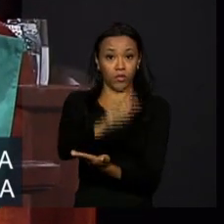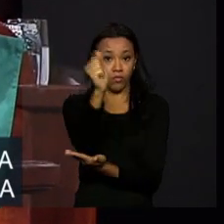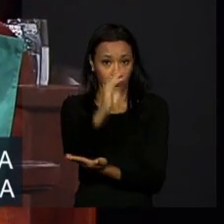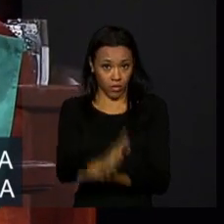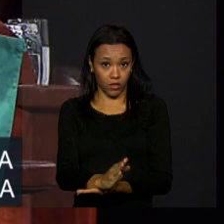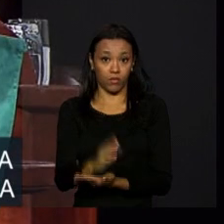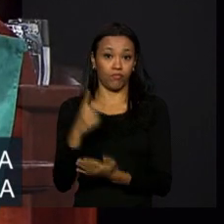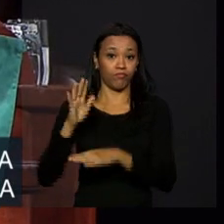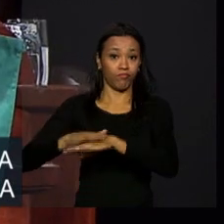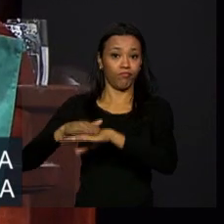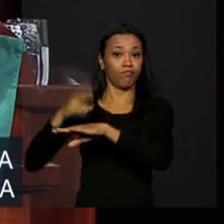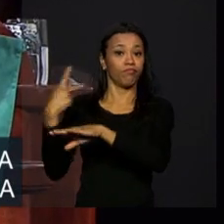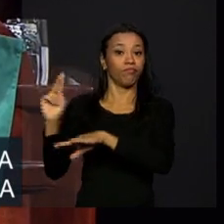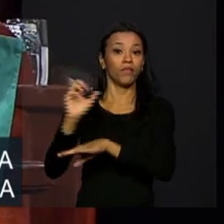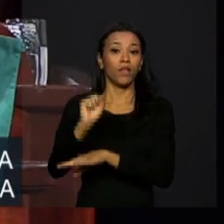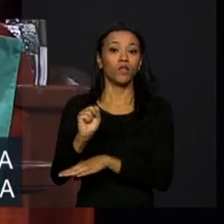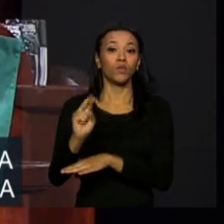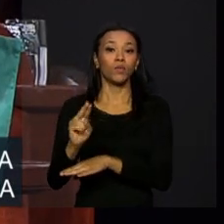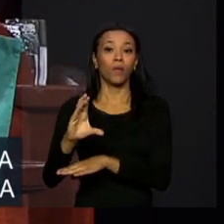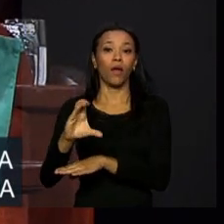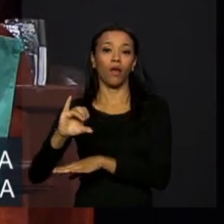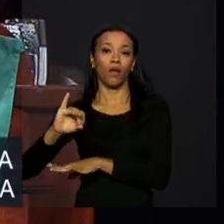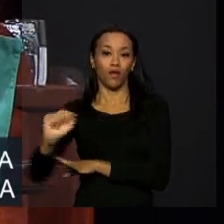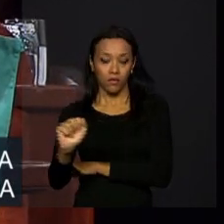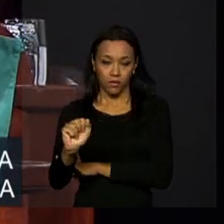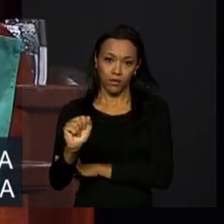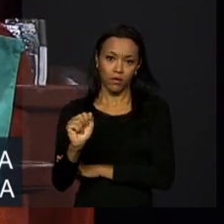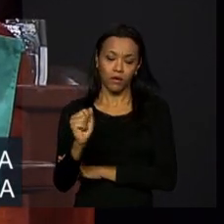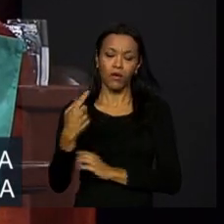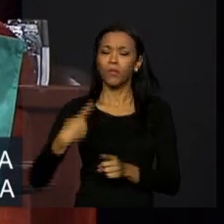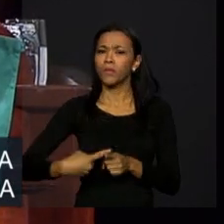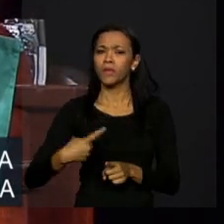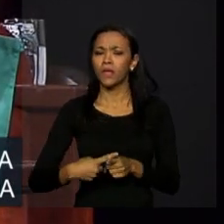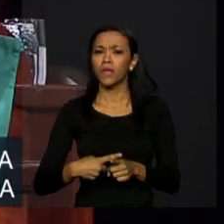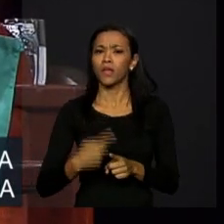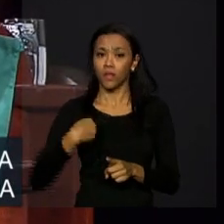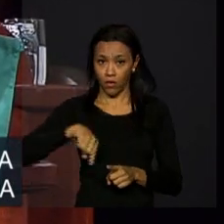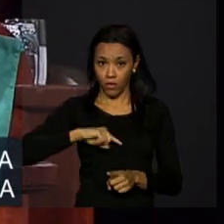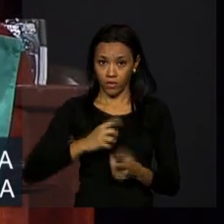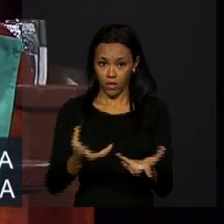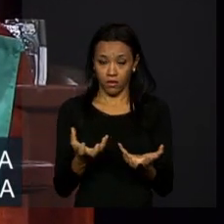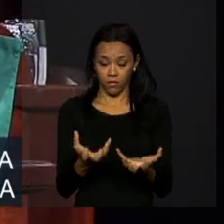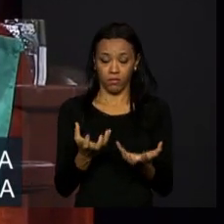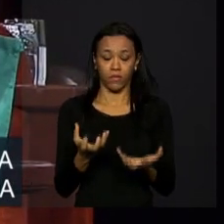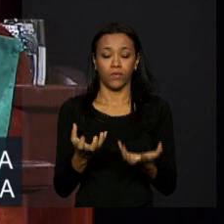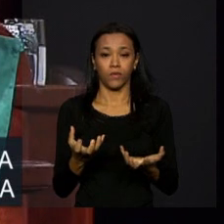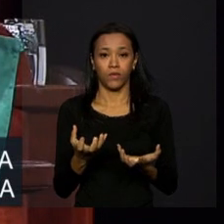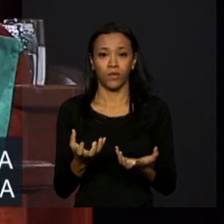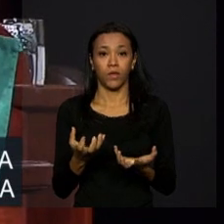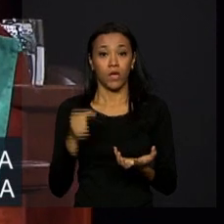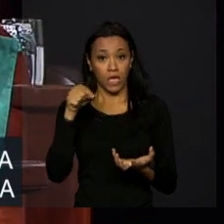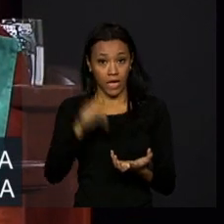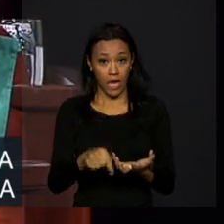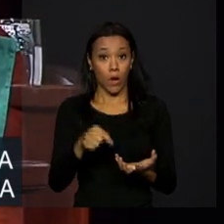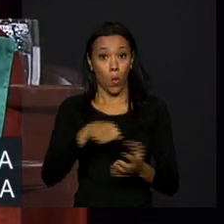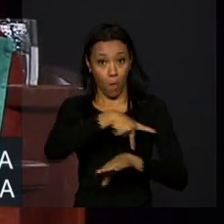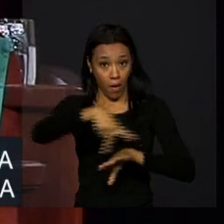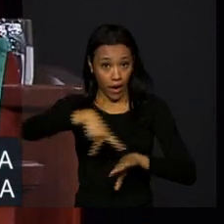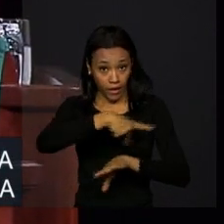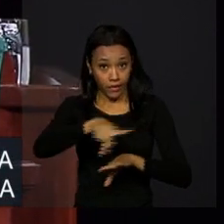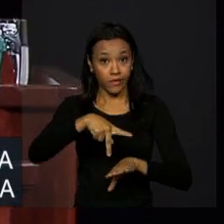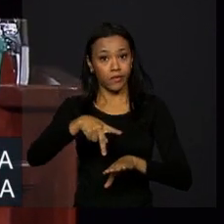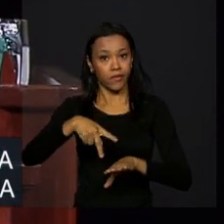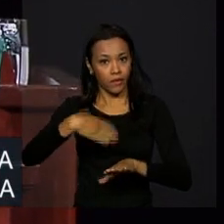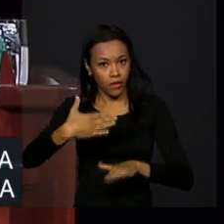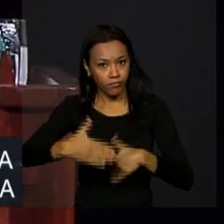Brasil porque pretendemos passar de um país de em desenvolvimento para uma